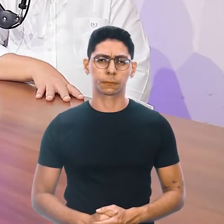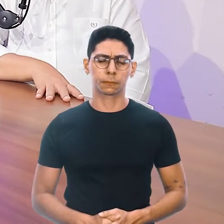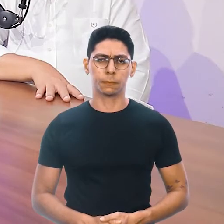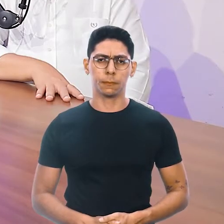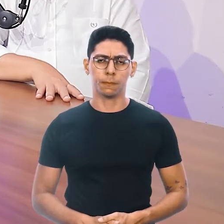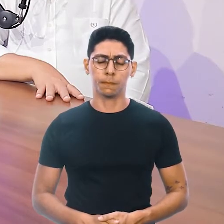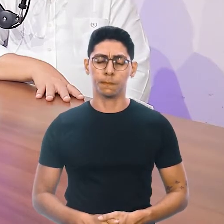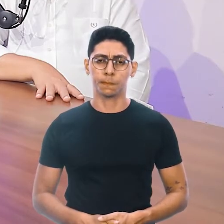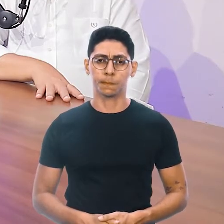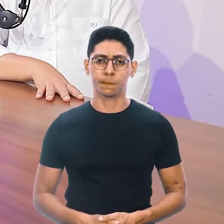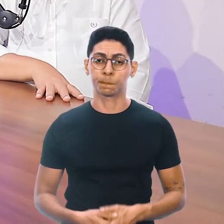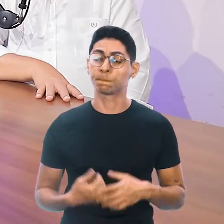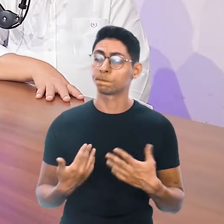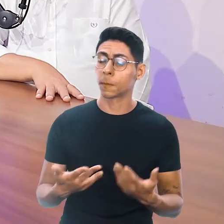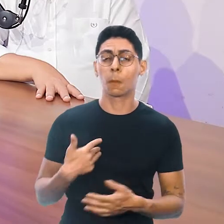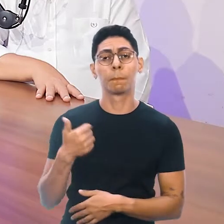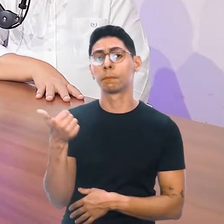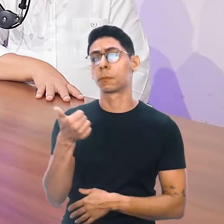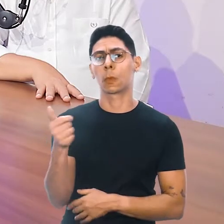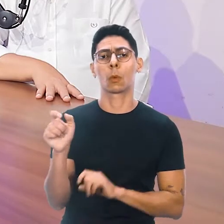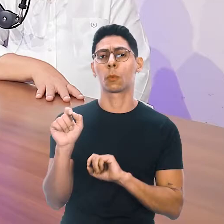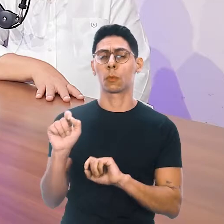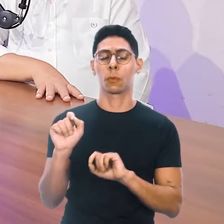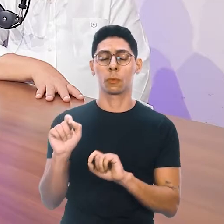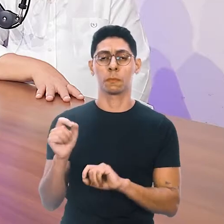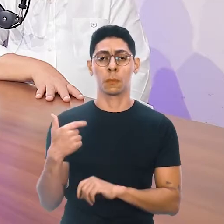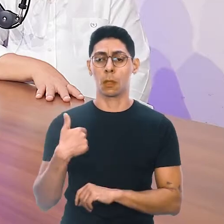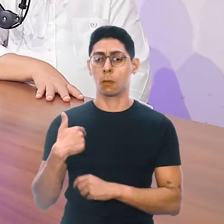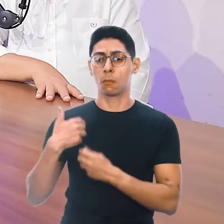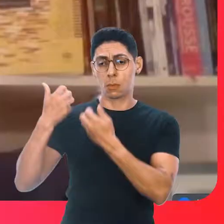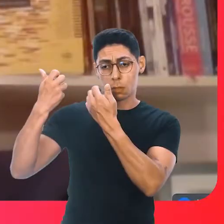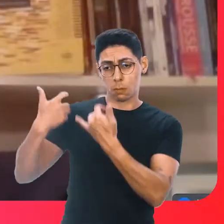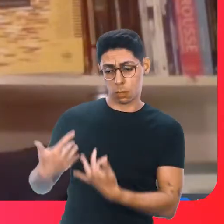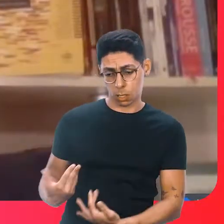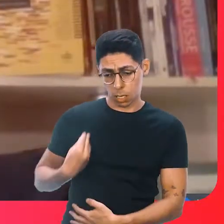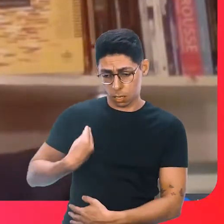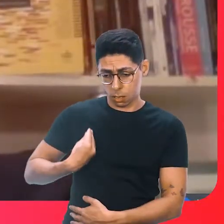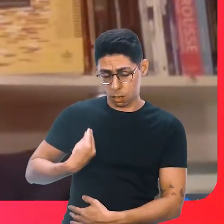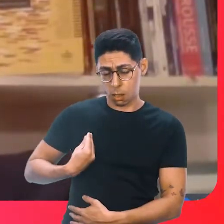Oi, Antônio. Primeiramente é o seguinte, eu me autodescrevi,